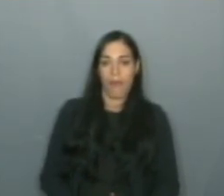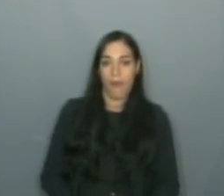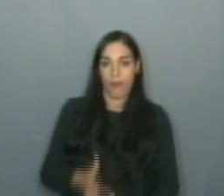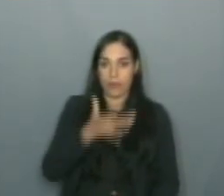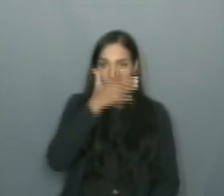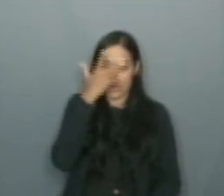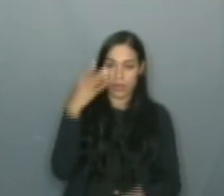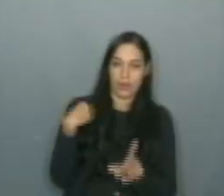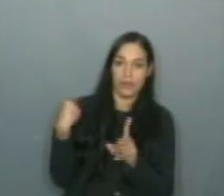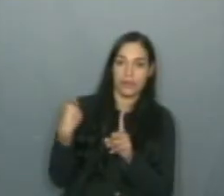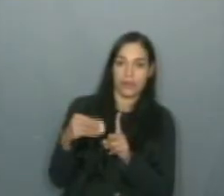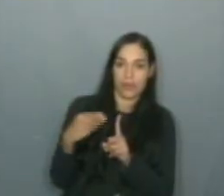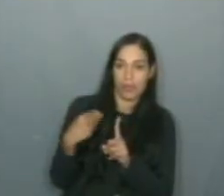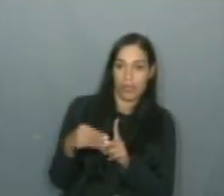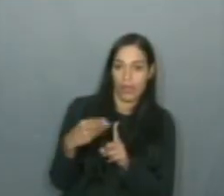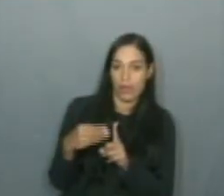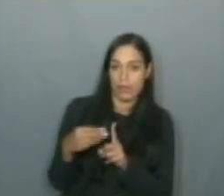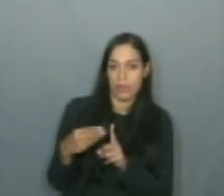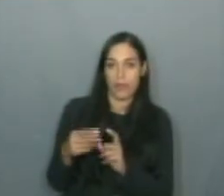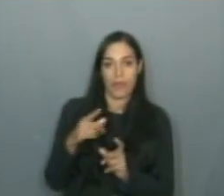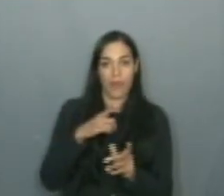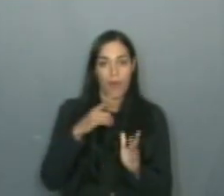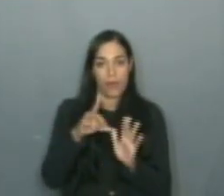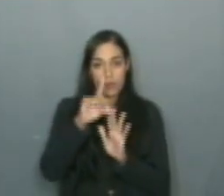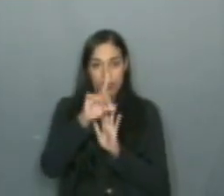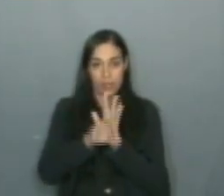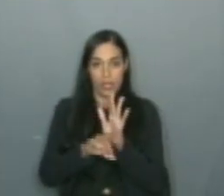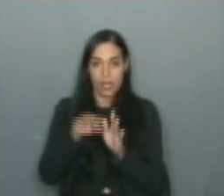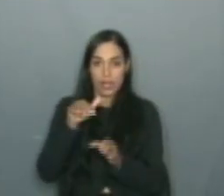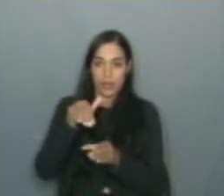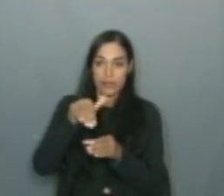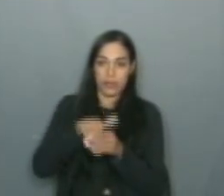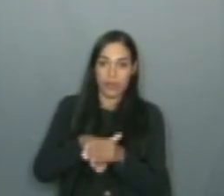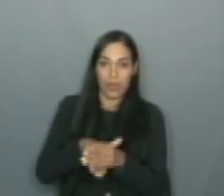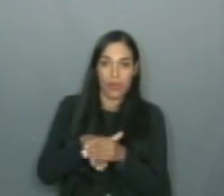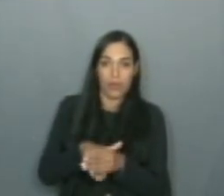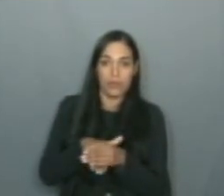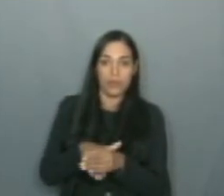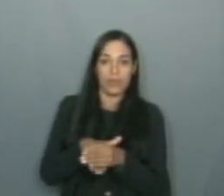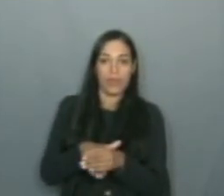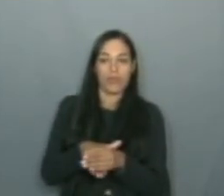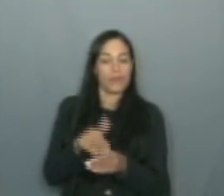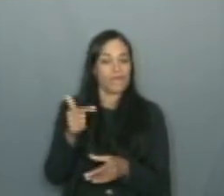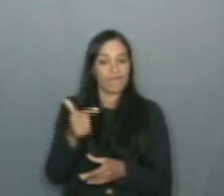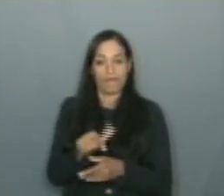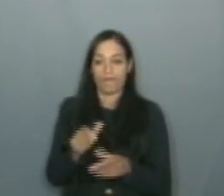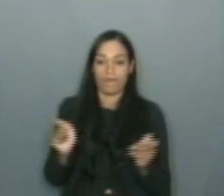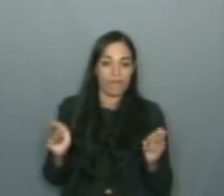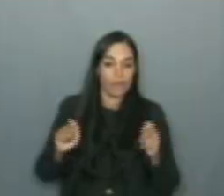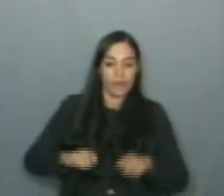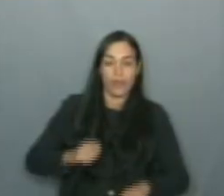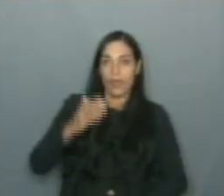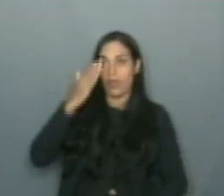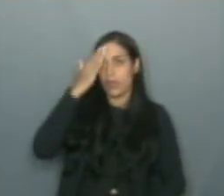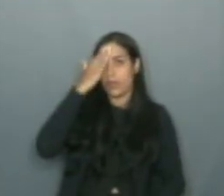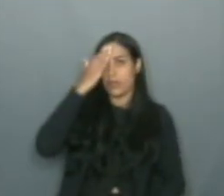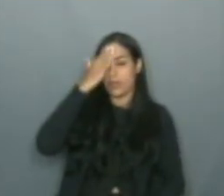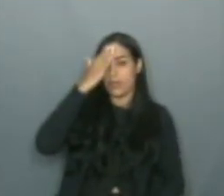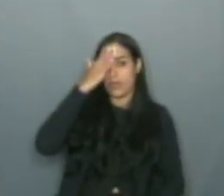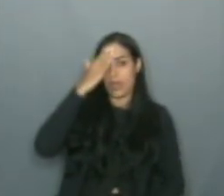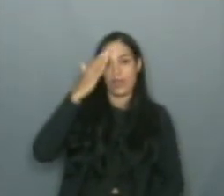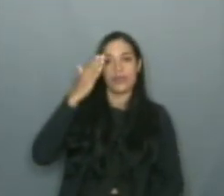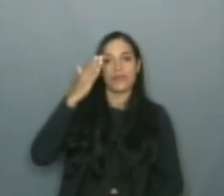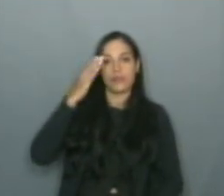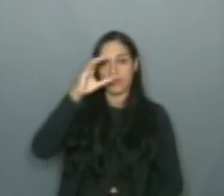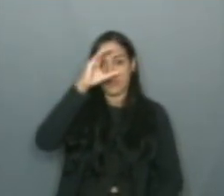estão em situação de rua, que têm o direito ao voto, mas não votam, não têm a capacidade de entender o espírito